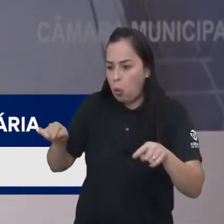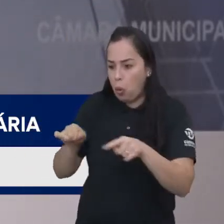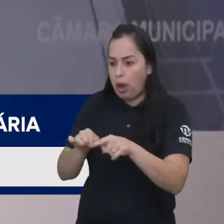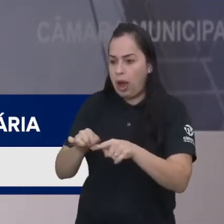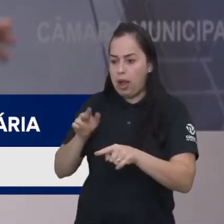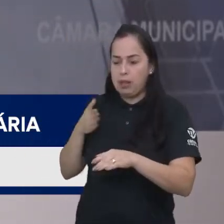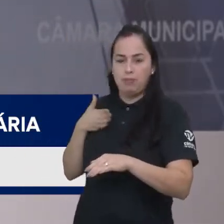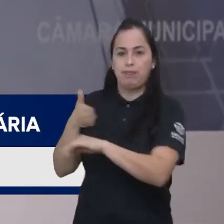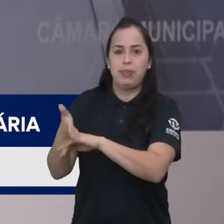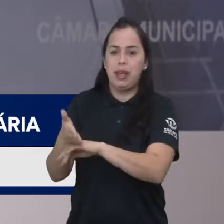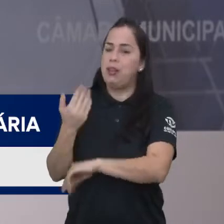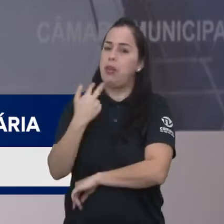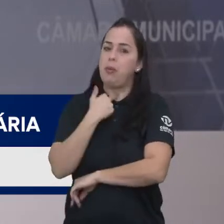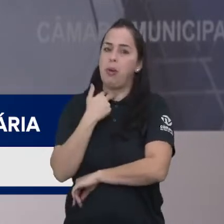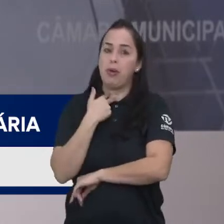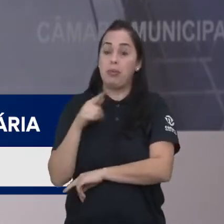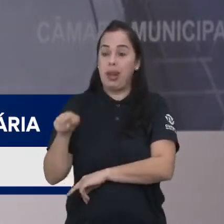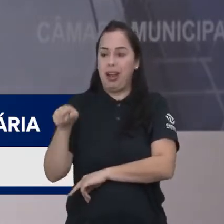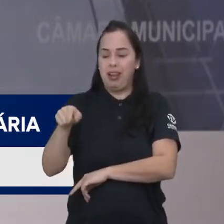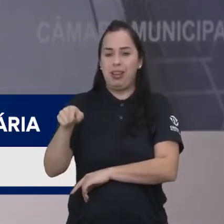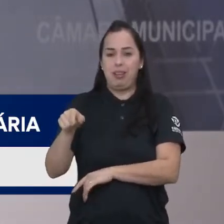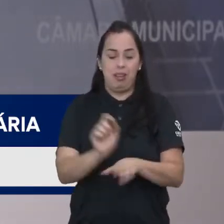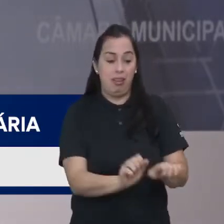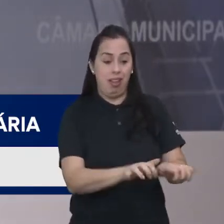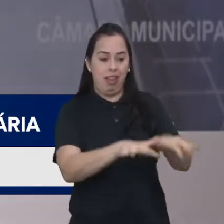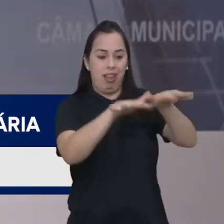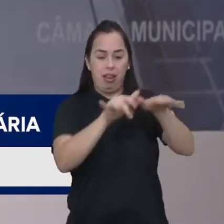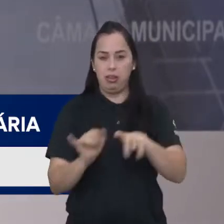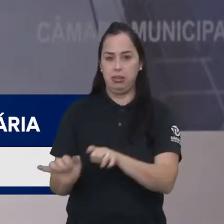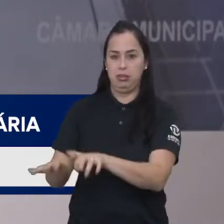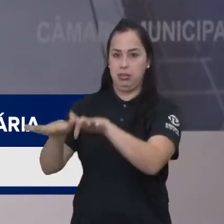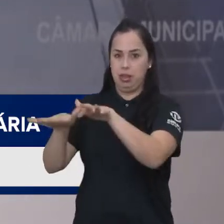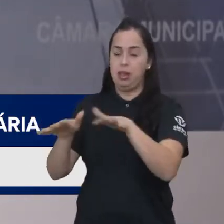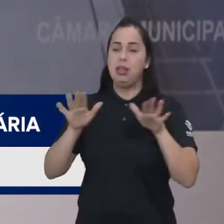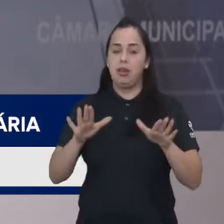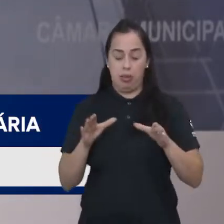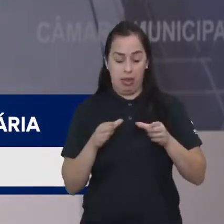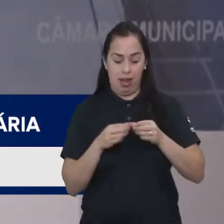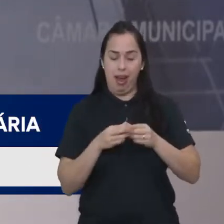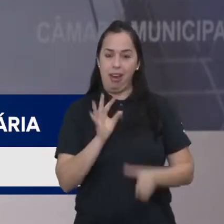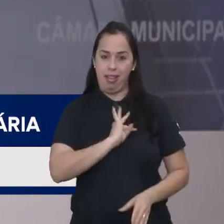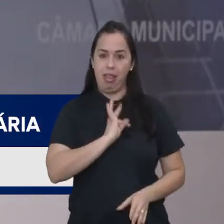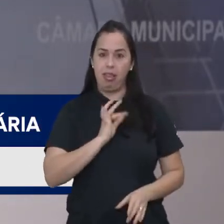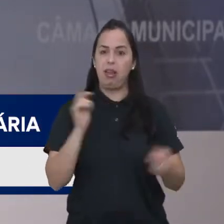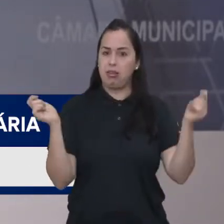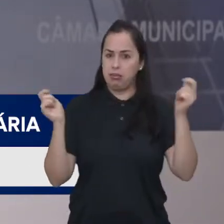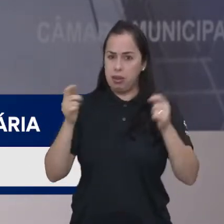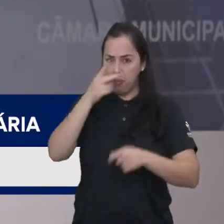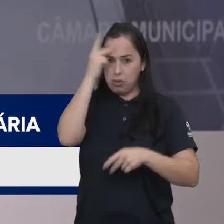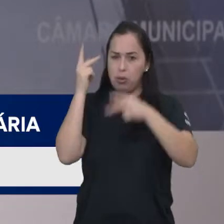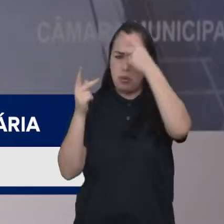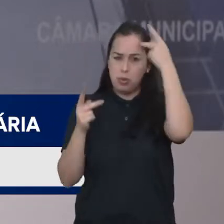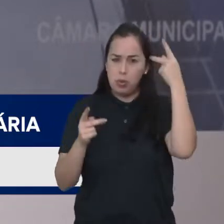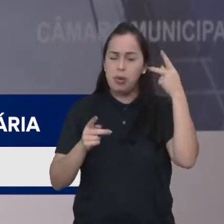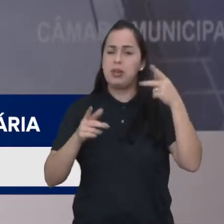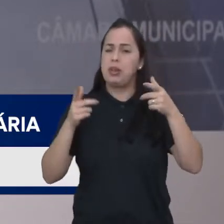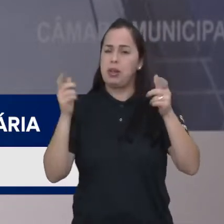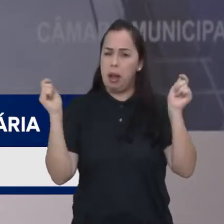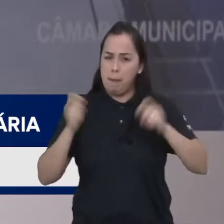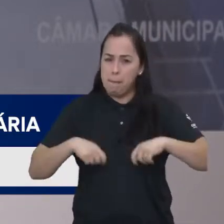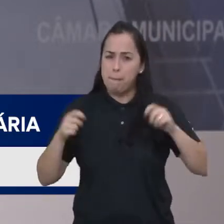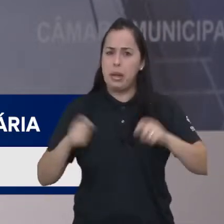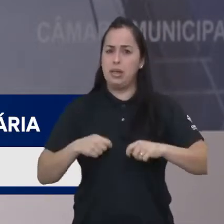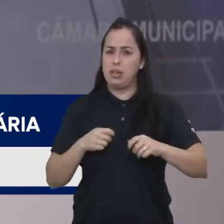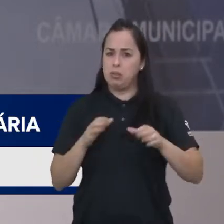inundação. Então, esses dados técnicos a gente tem. A gente também tem gente capacitada. A Secretaria de Regularização tem gente